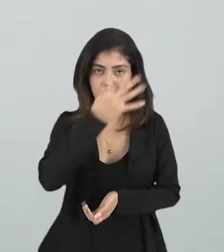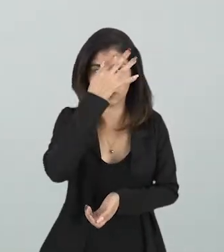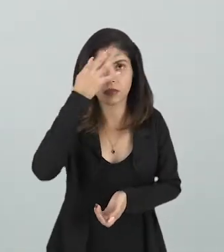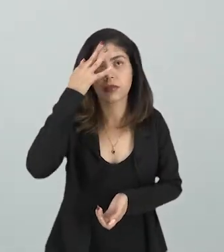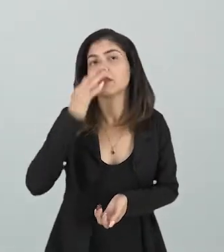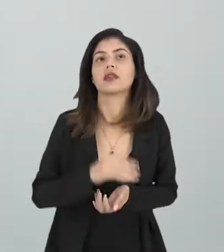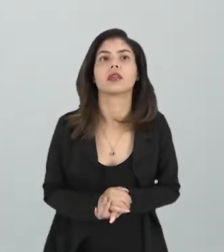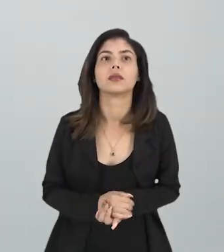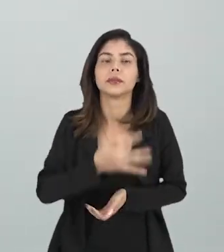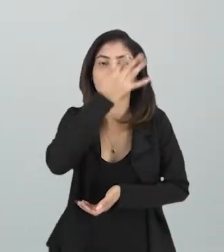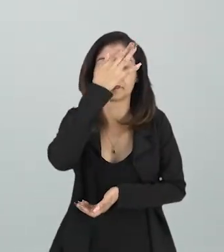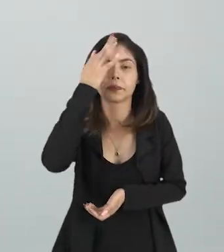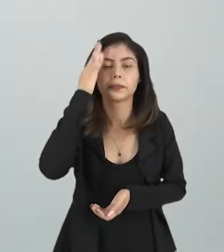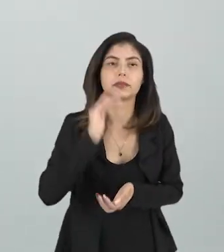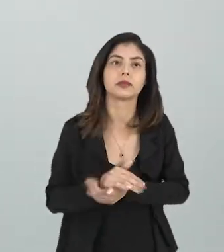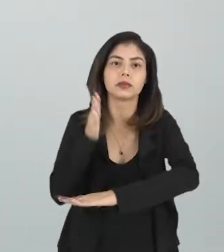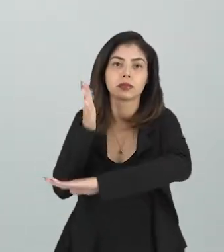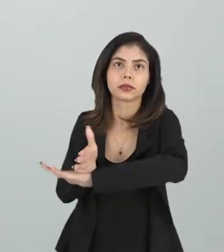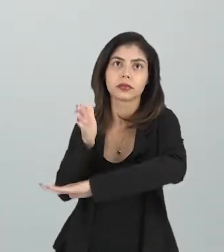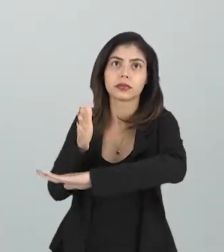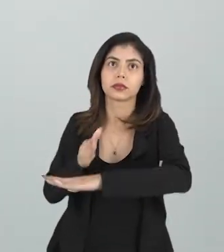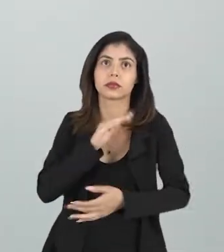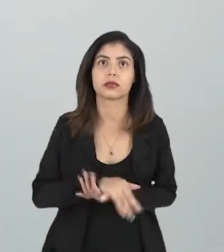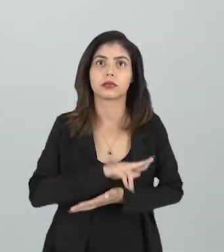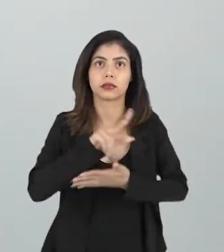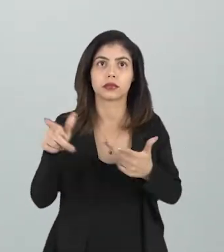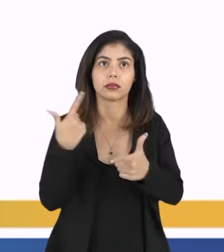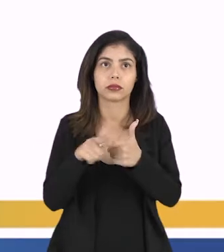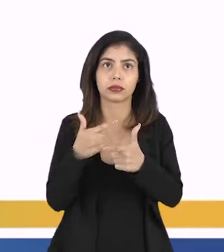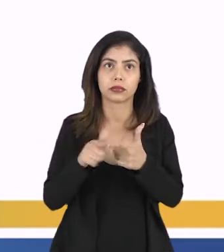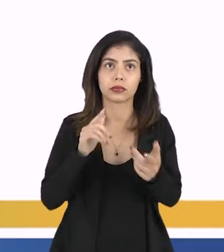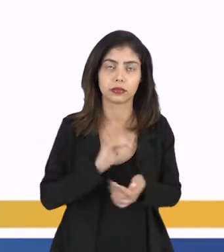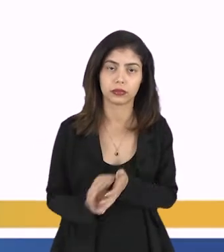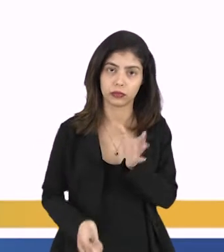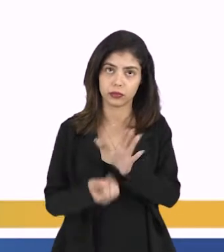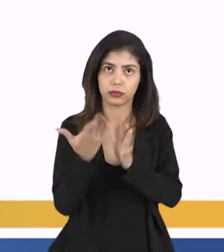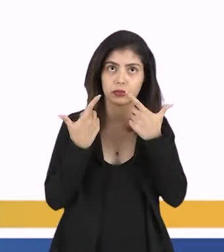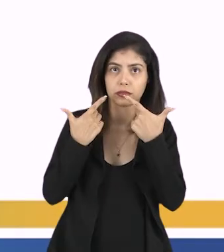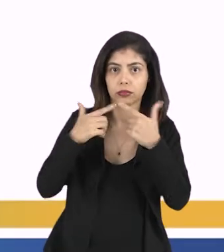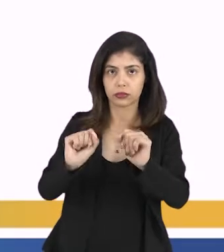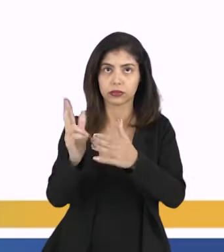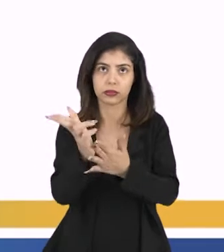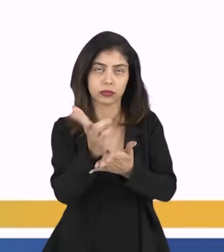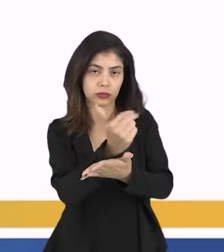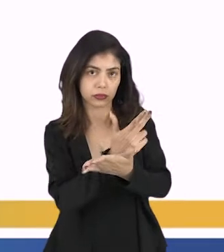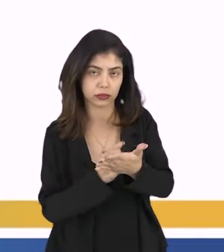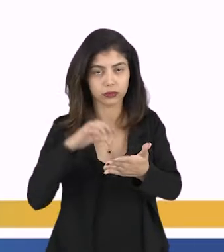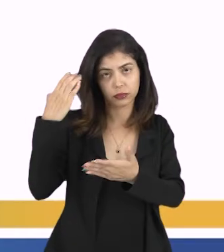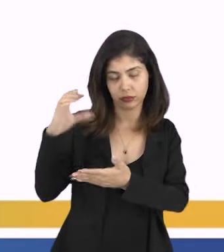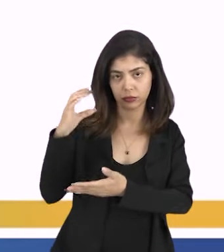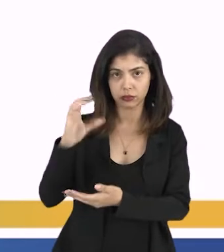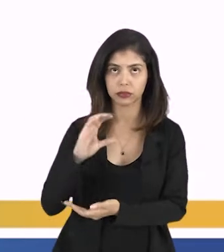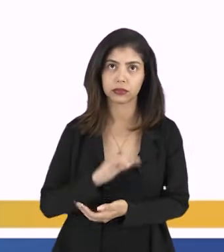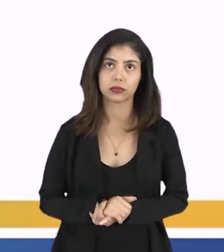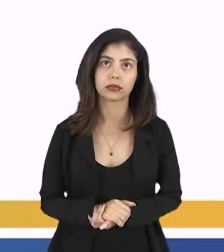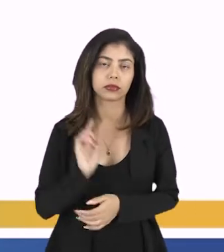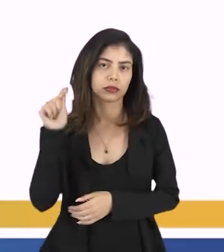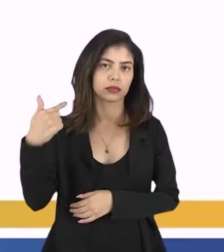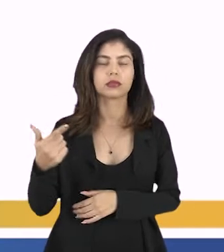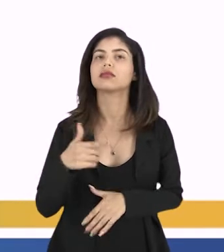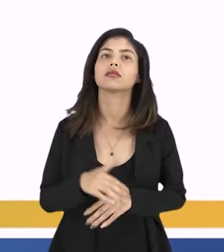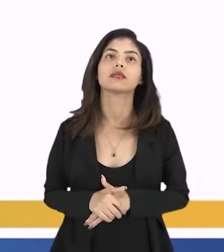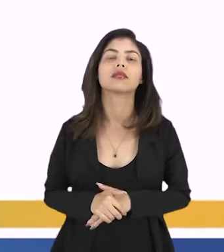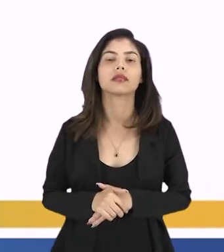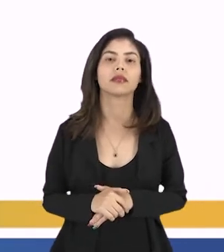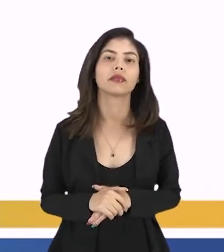filosofia. Para a filosofia contemporânea, diversos problemas a respeito da existência, da linguagem, da arte, da ciência, entre